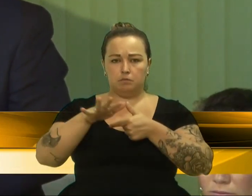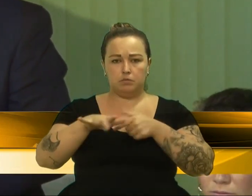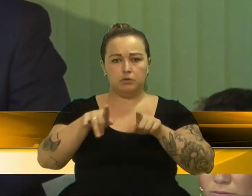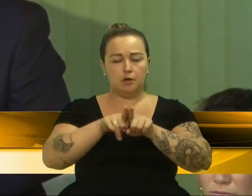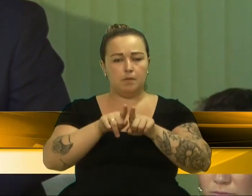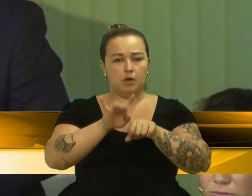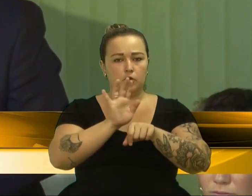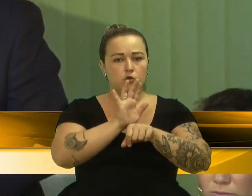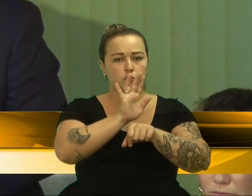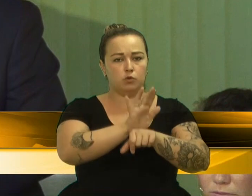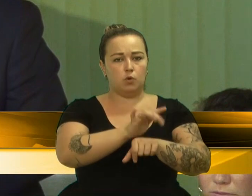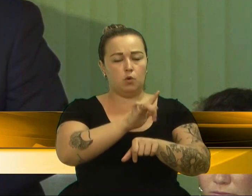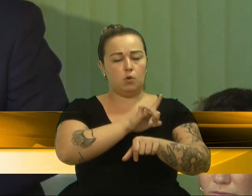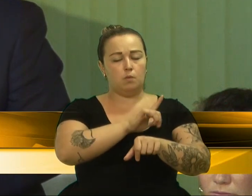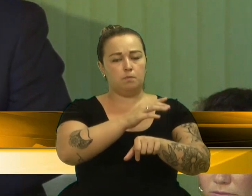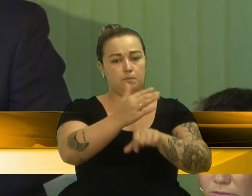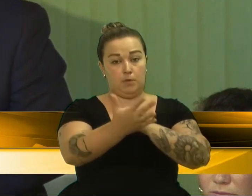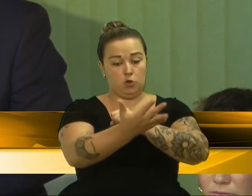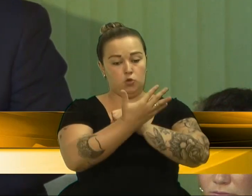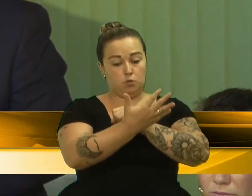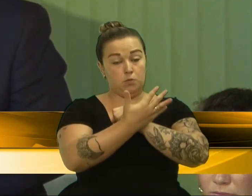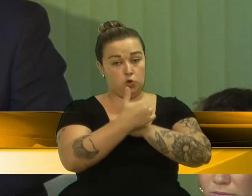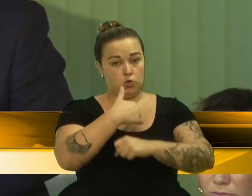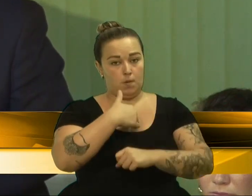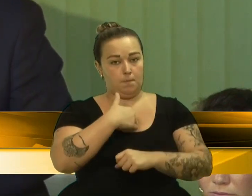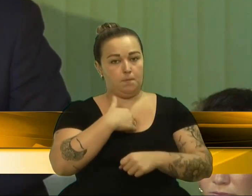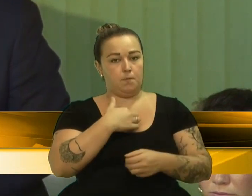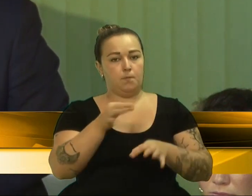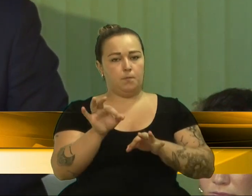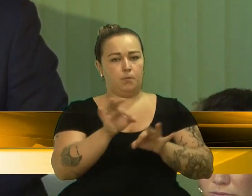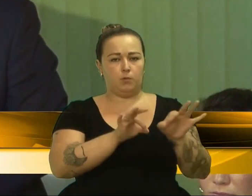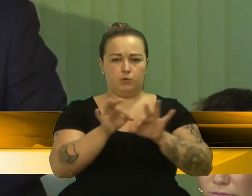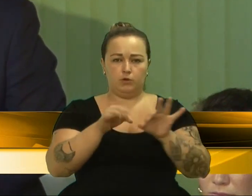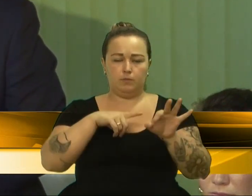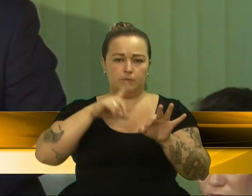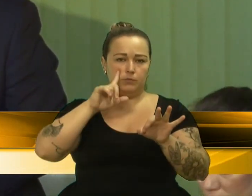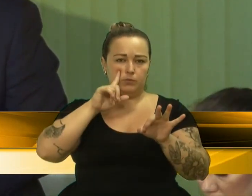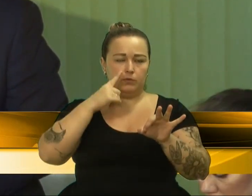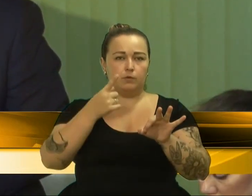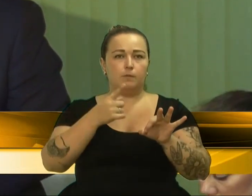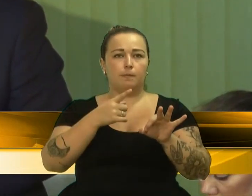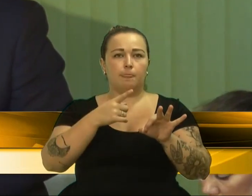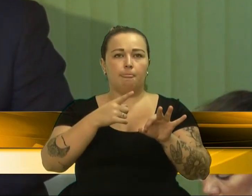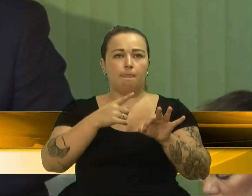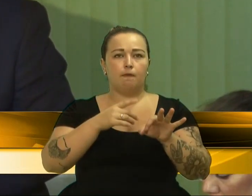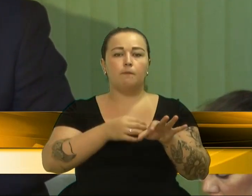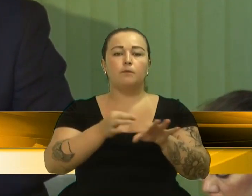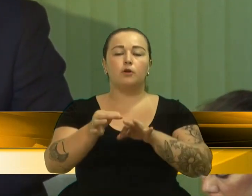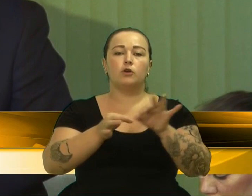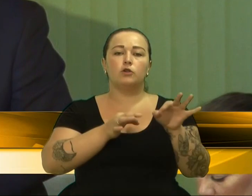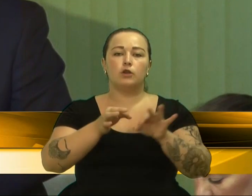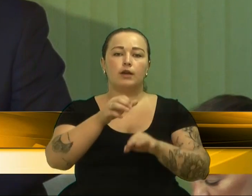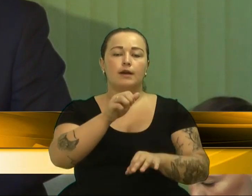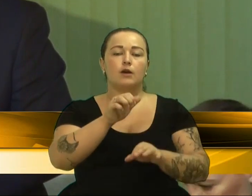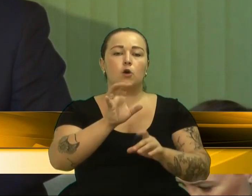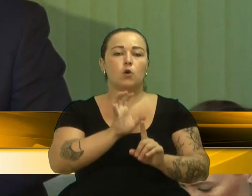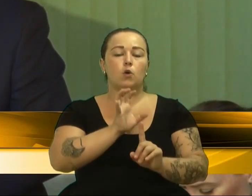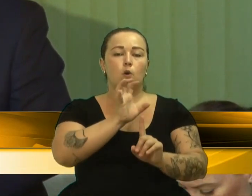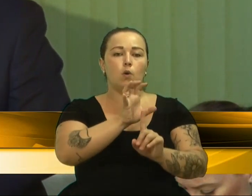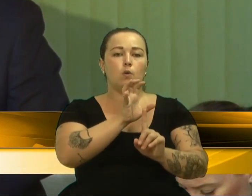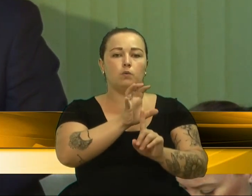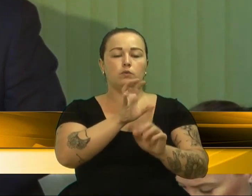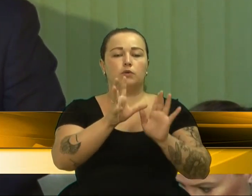projeto de minha autoria, que foi protocolado no ano passado aqui, a respeito do projeto anticorrupção